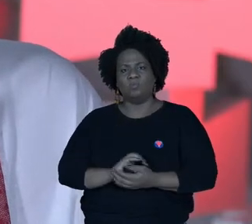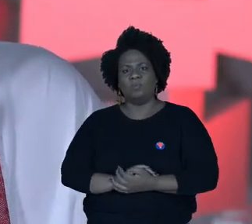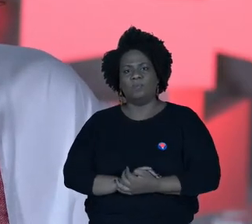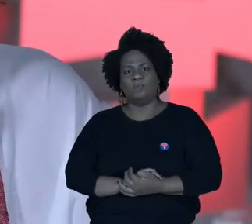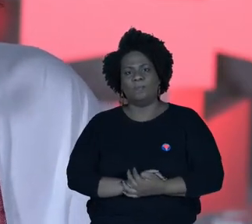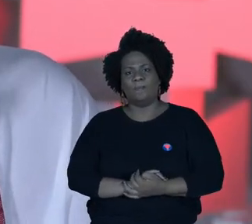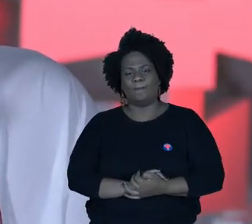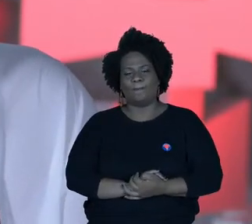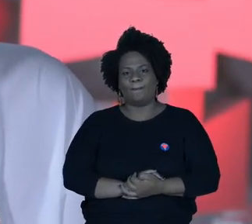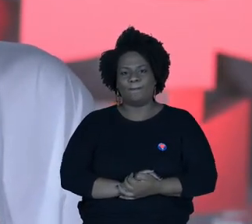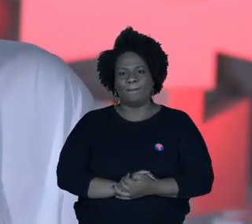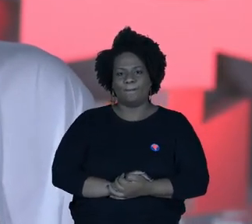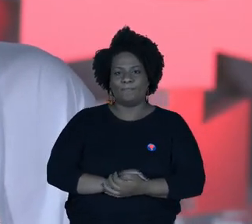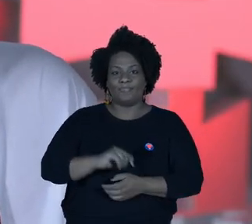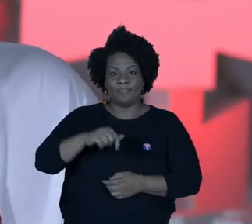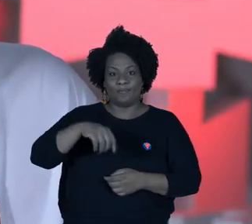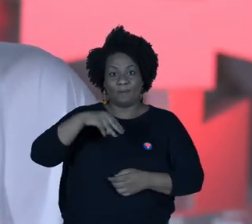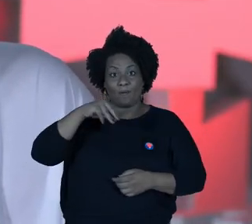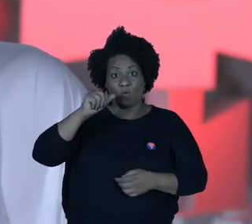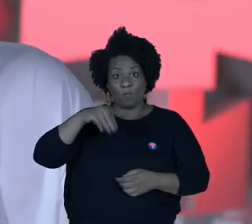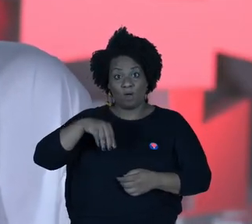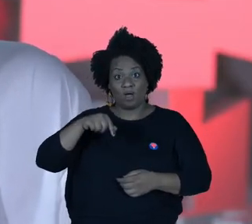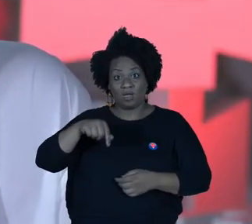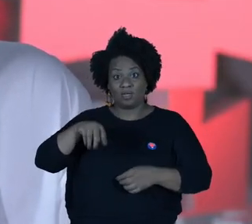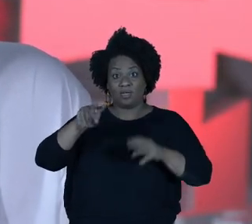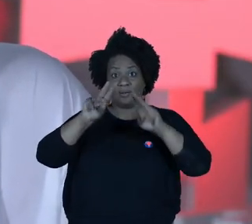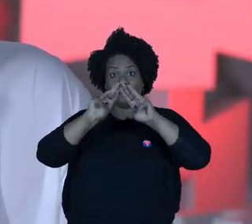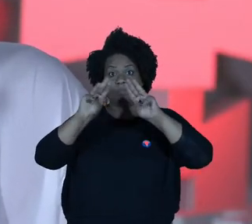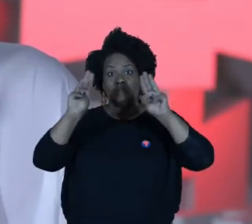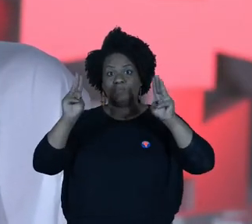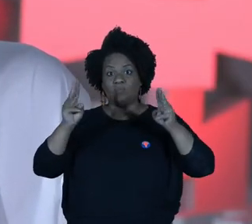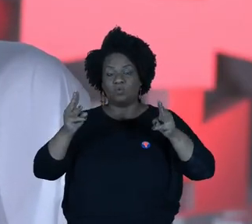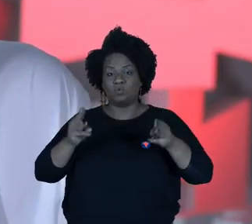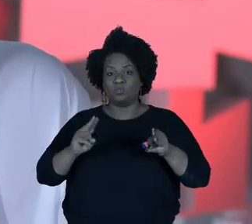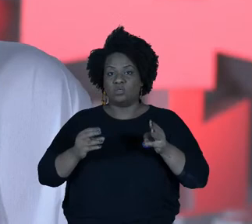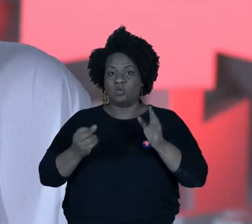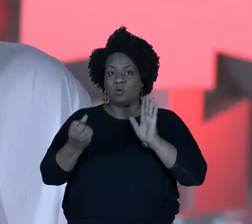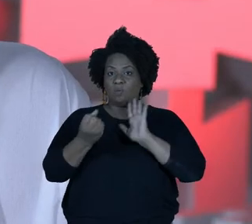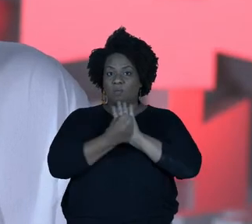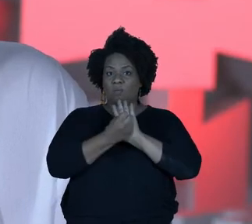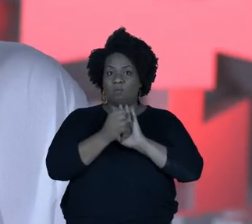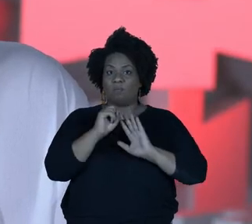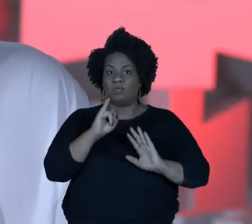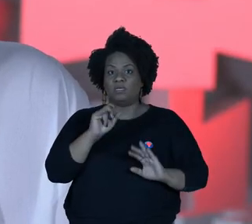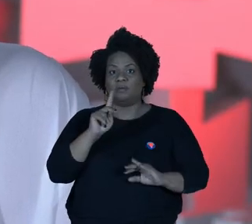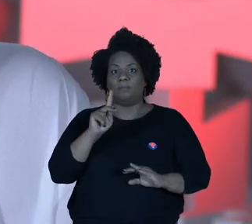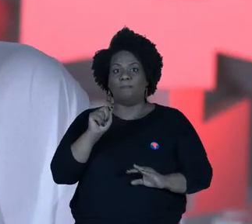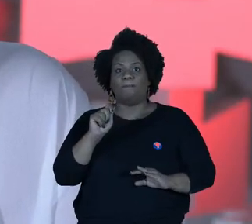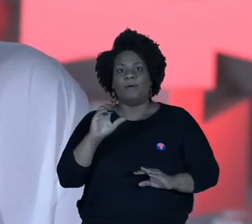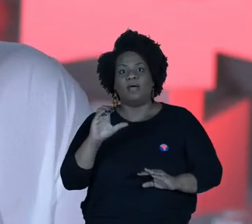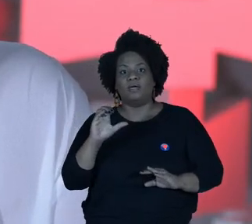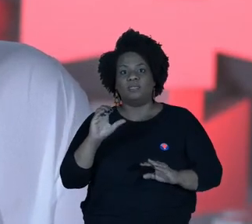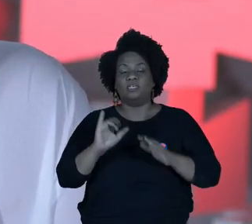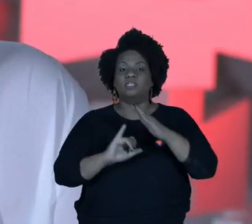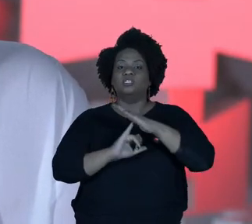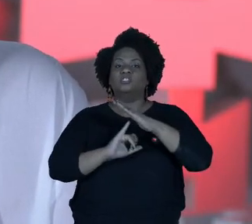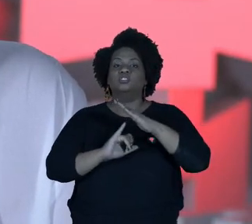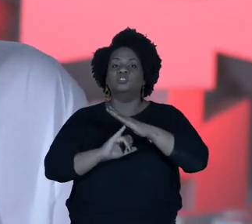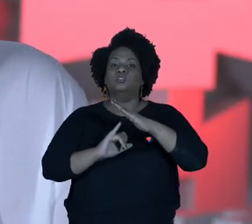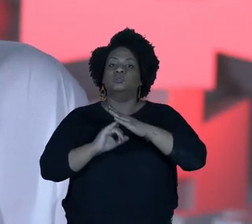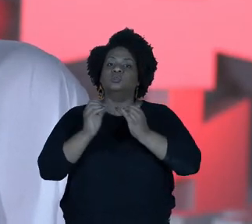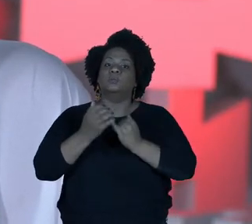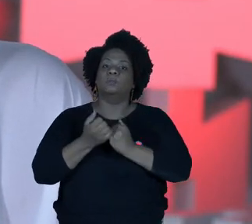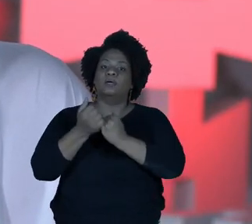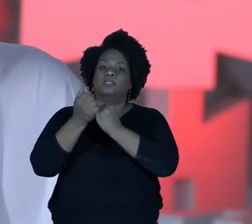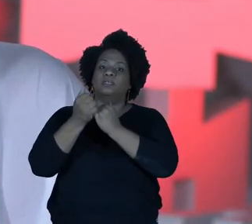né? O MAM é um museu administrado pelo IPAC, Instituto do Patrimônio Artístico e Cultural da